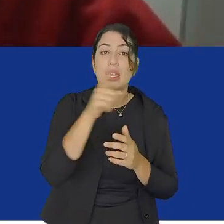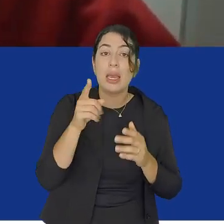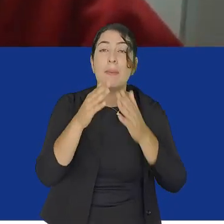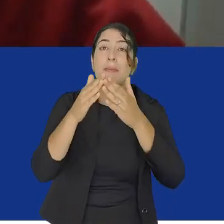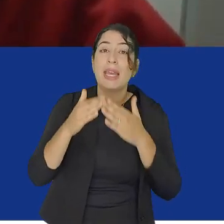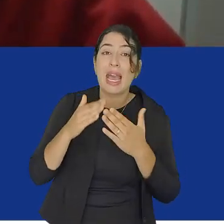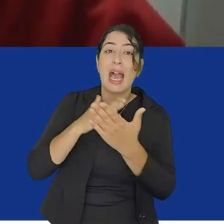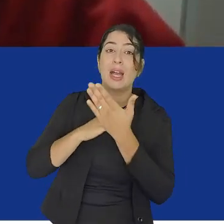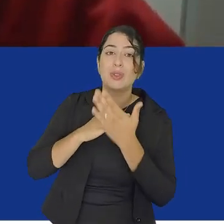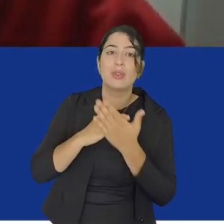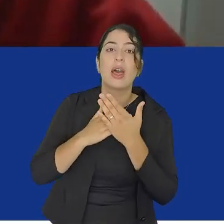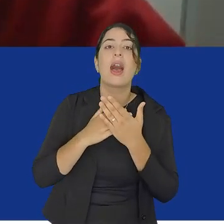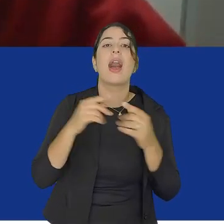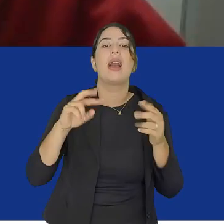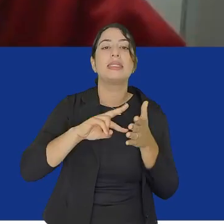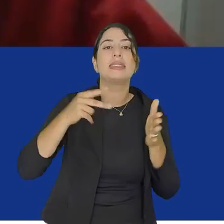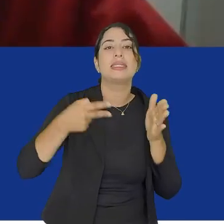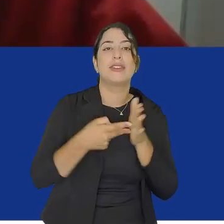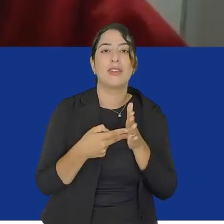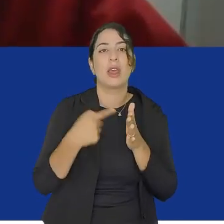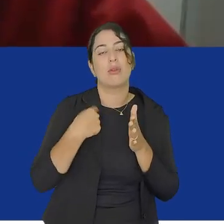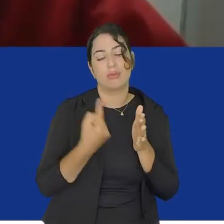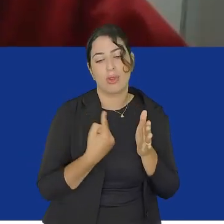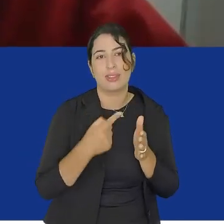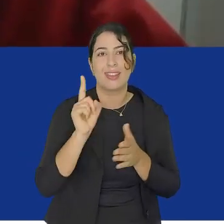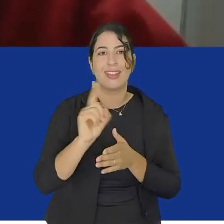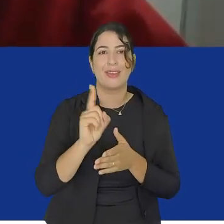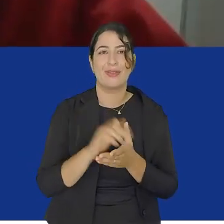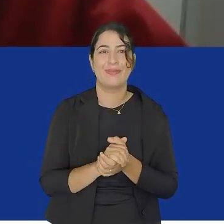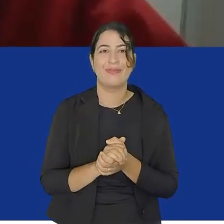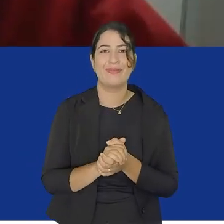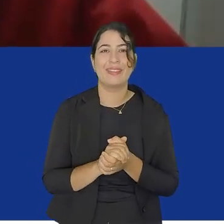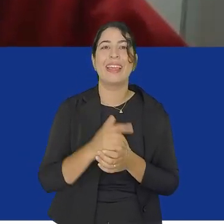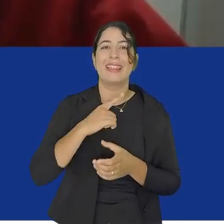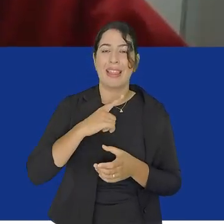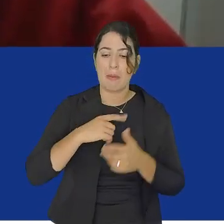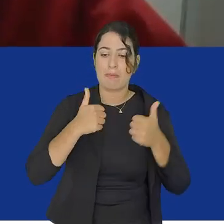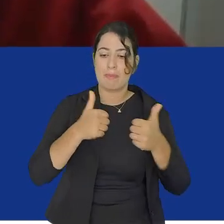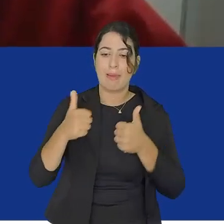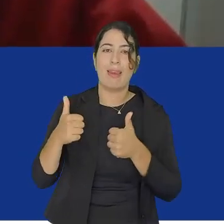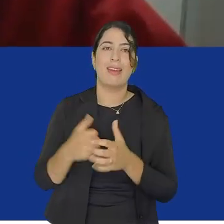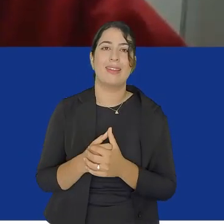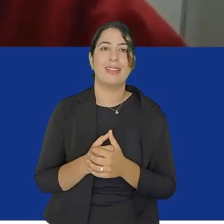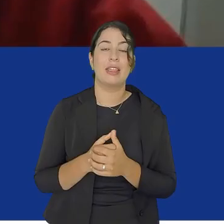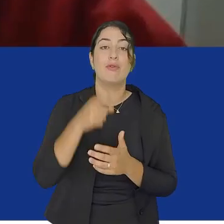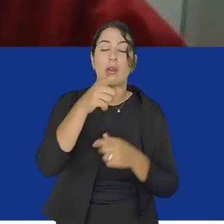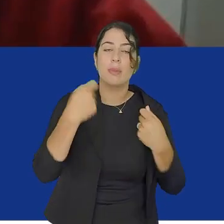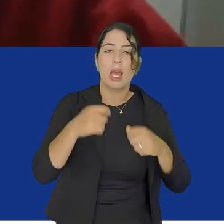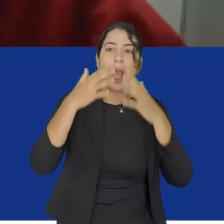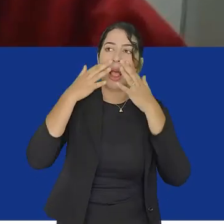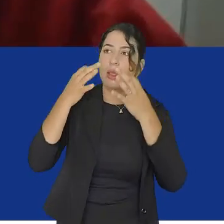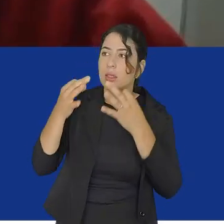não estar mais só. Poder ter esse lugar de acolhimento, de se ouvir na presença do